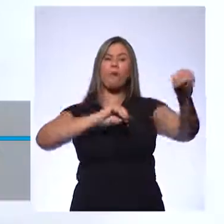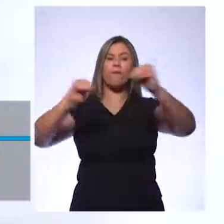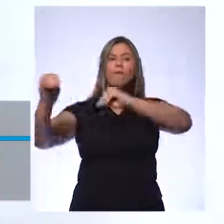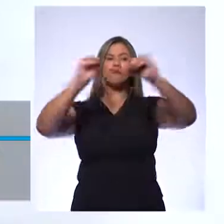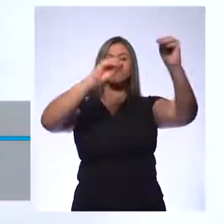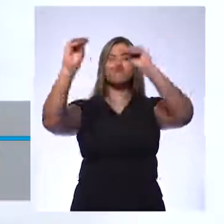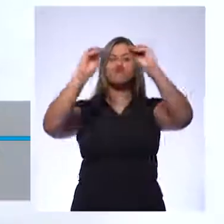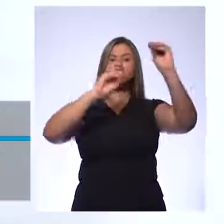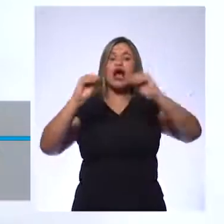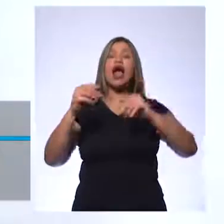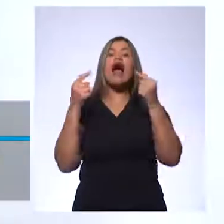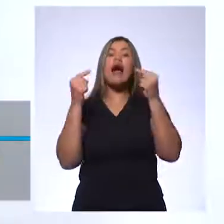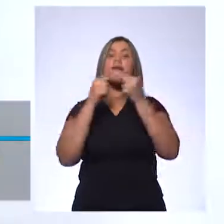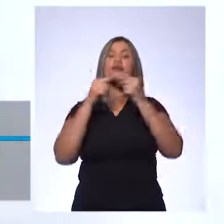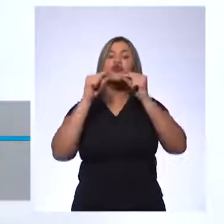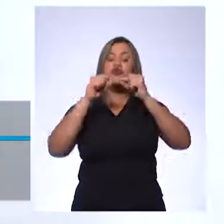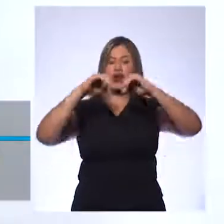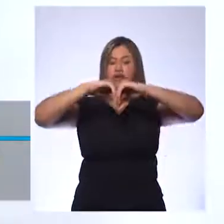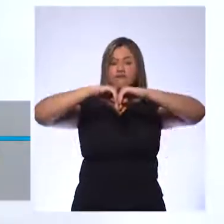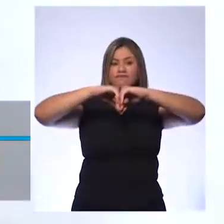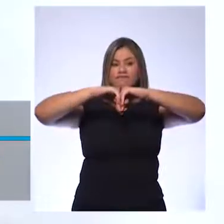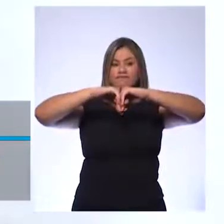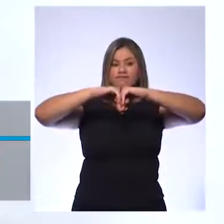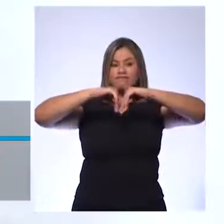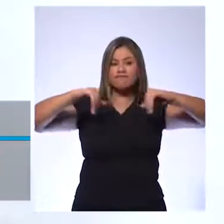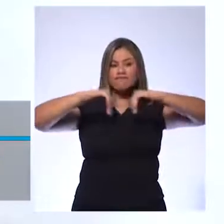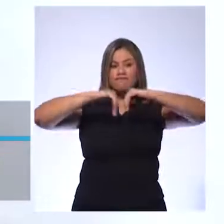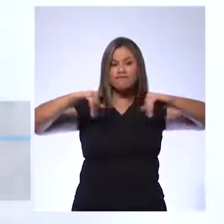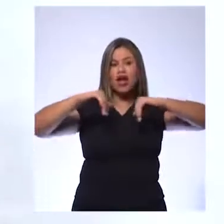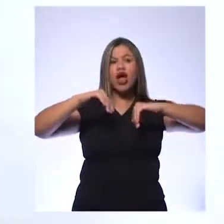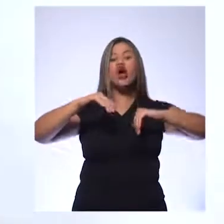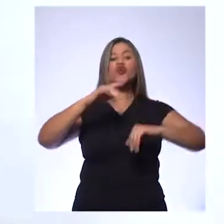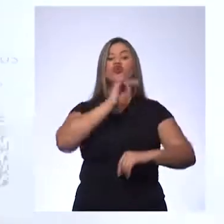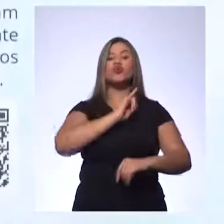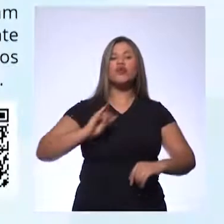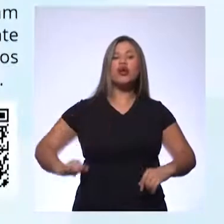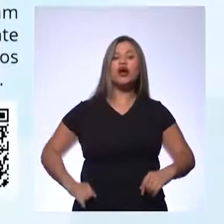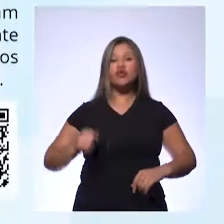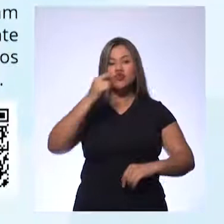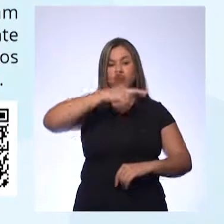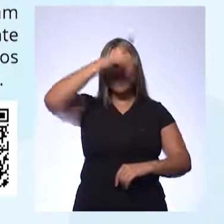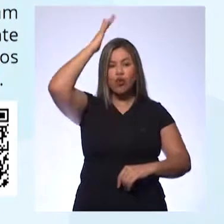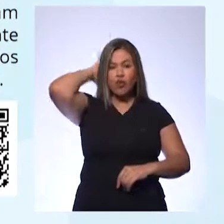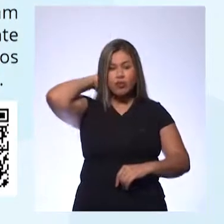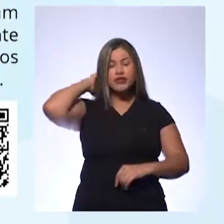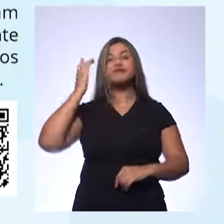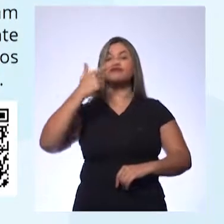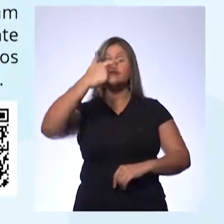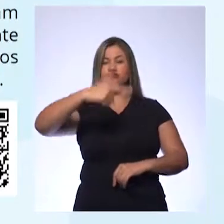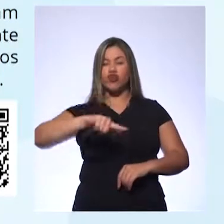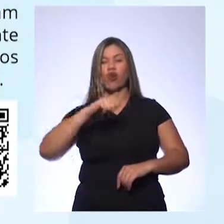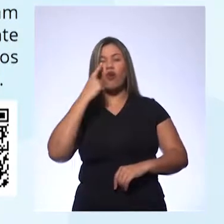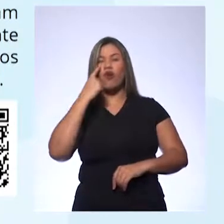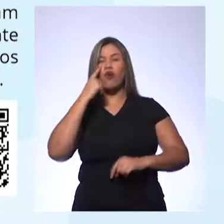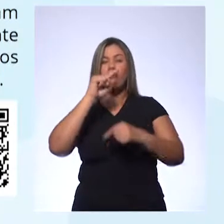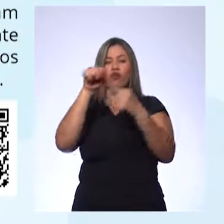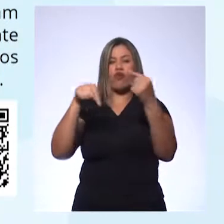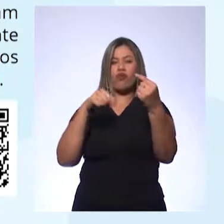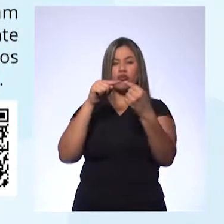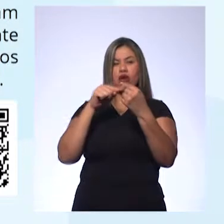a fragmentação do Império Romano mais uma tela para vocês mas vamos ver o objetivo